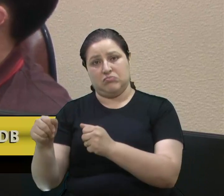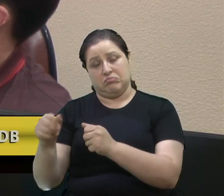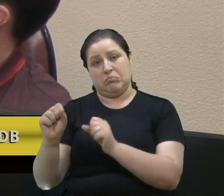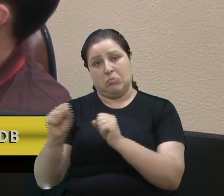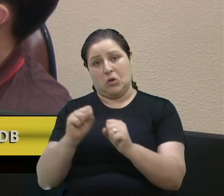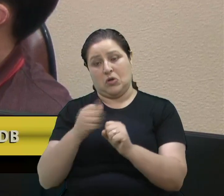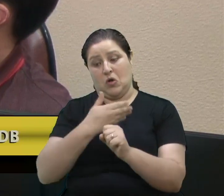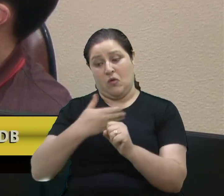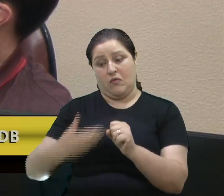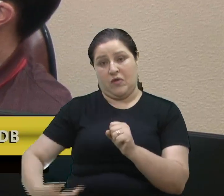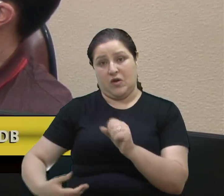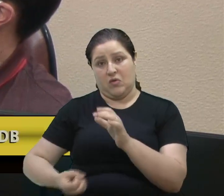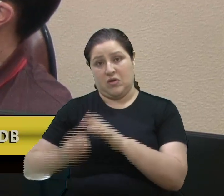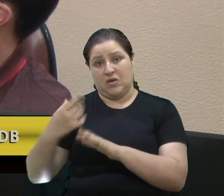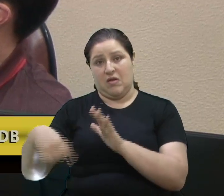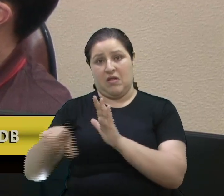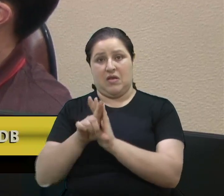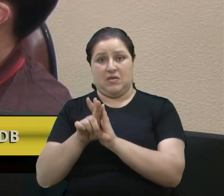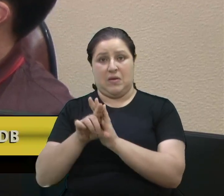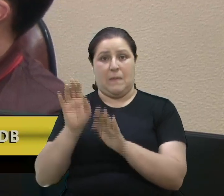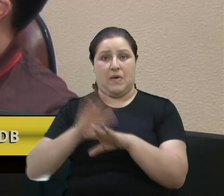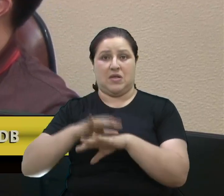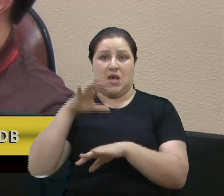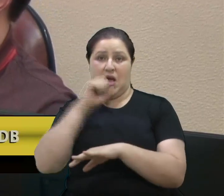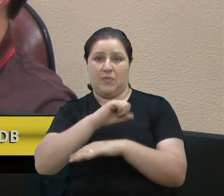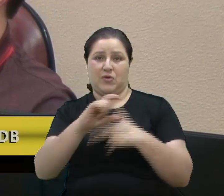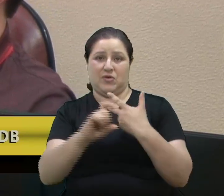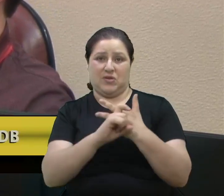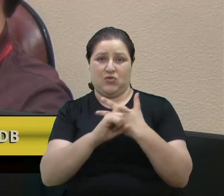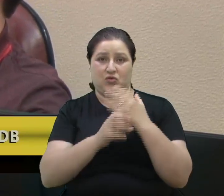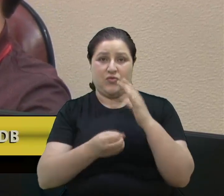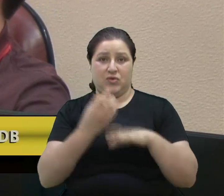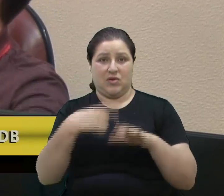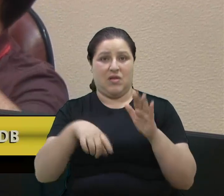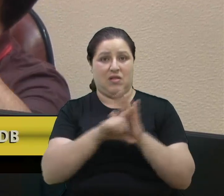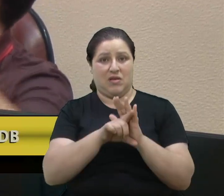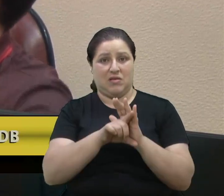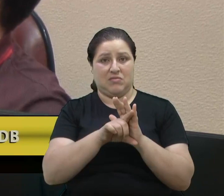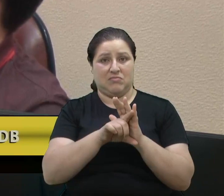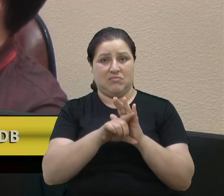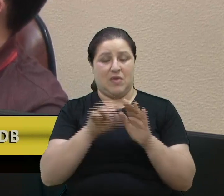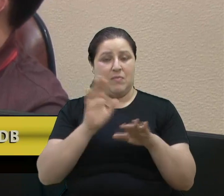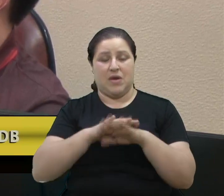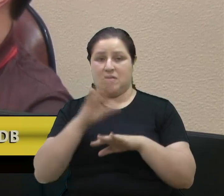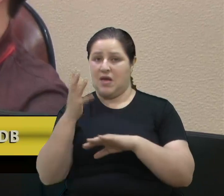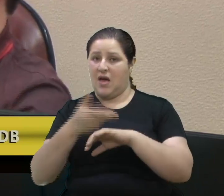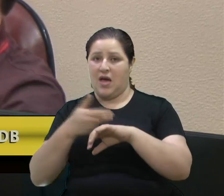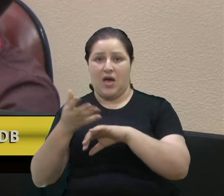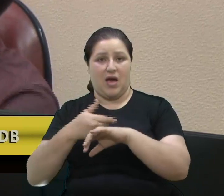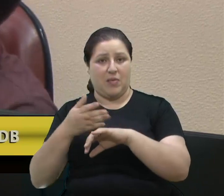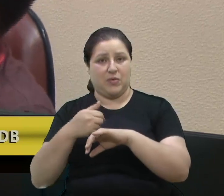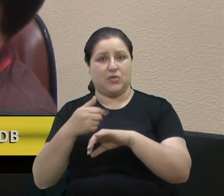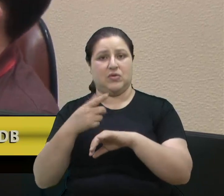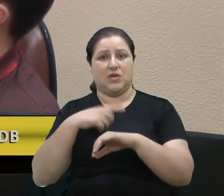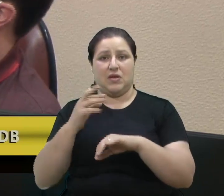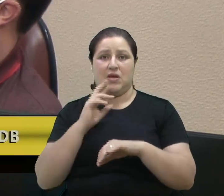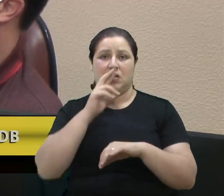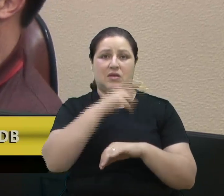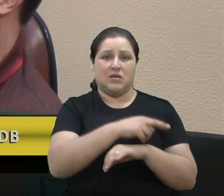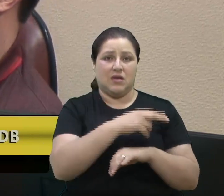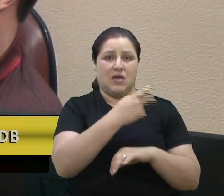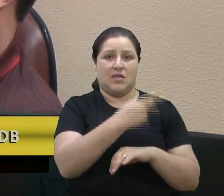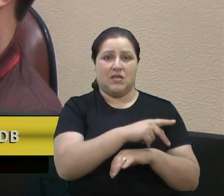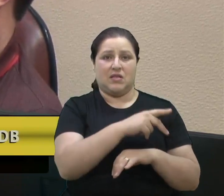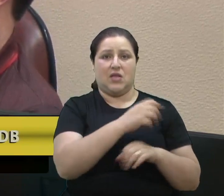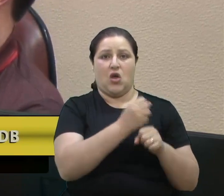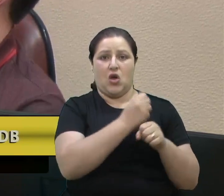para cá. Até para ganhar agilidade, né, e para dar um retorno propositivo para a própria Secretaria de Obras e outras secretarias que vão ser impactadas, porque esse é